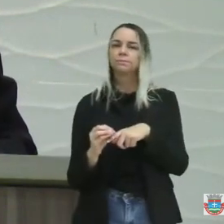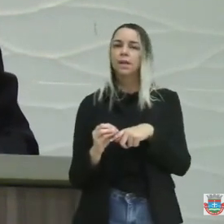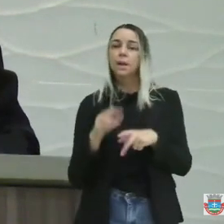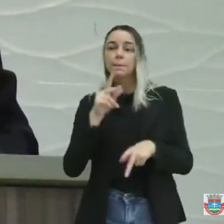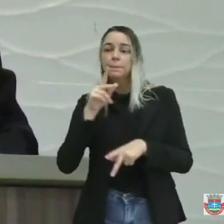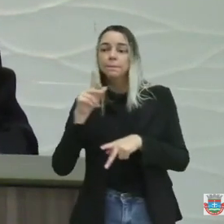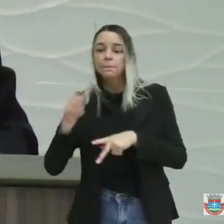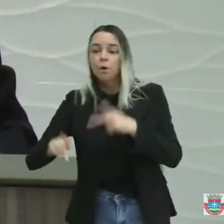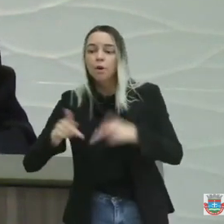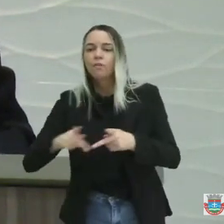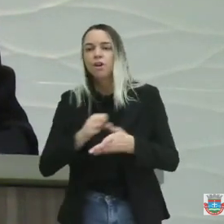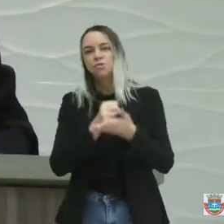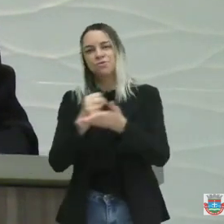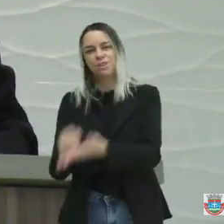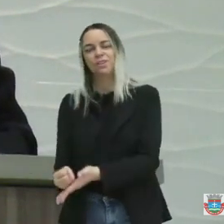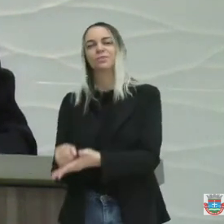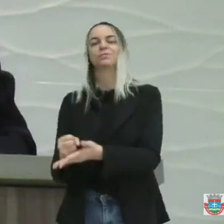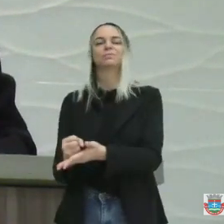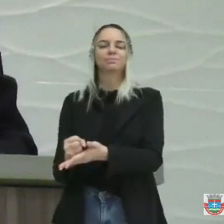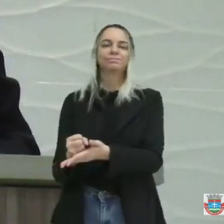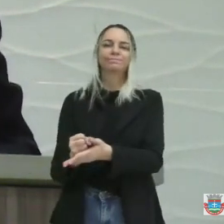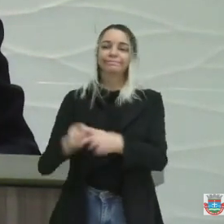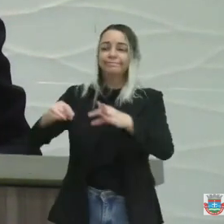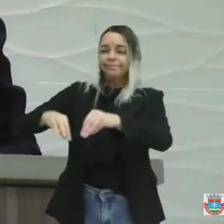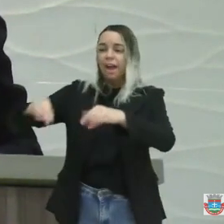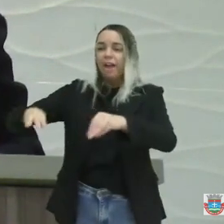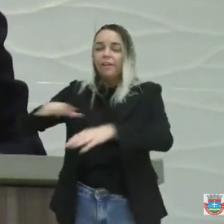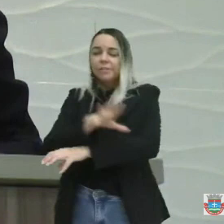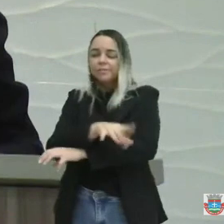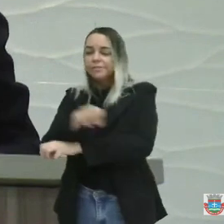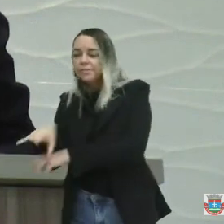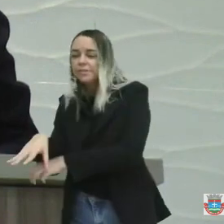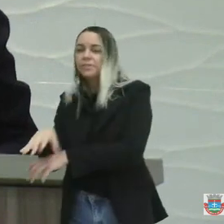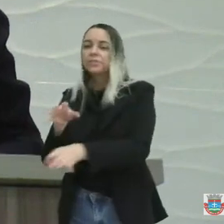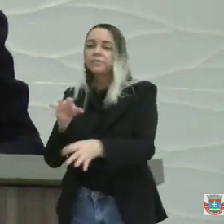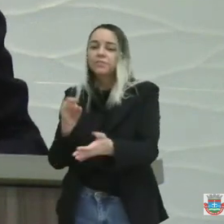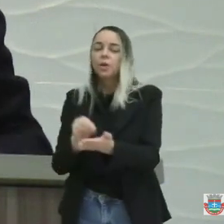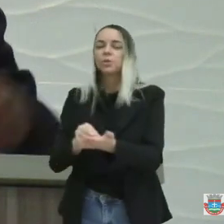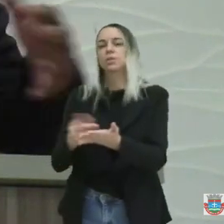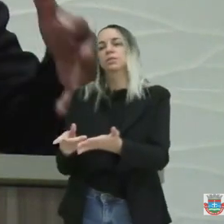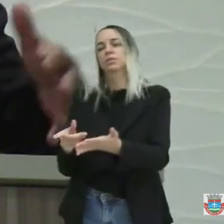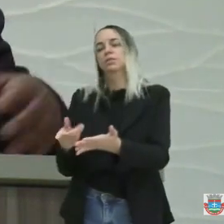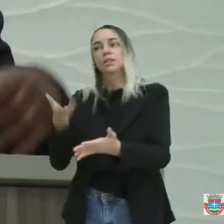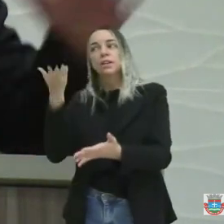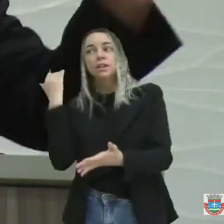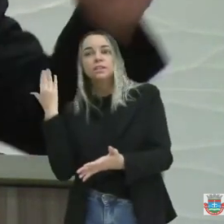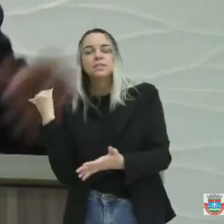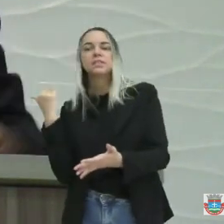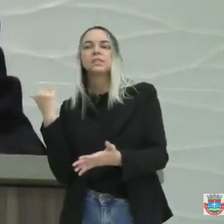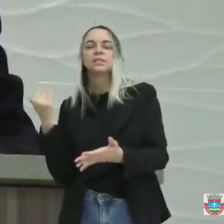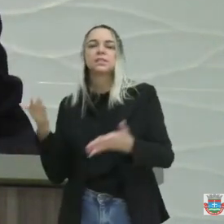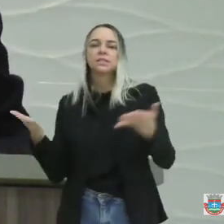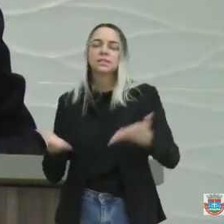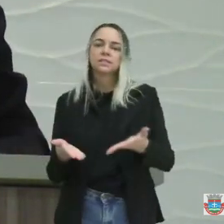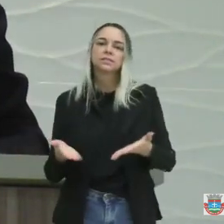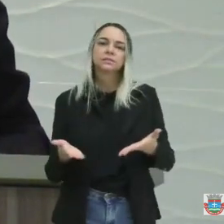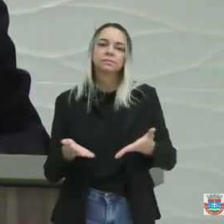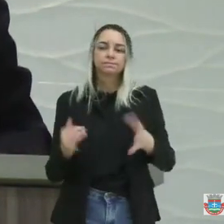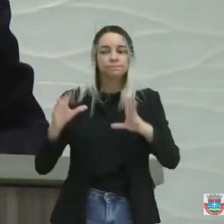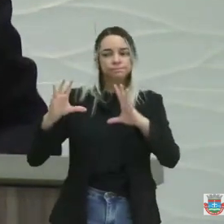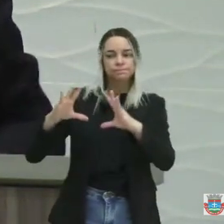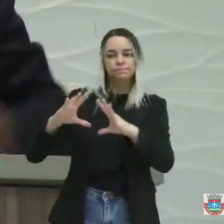pessoas. Foram terras que ficou antes que a terra secou e agora está molhada, está sendo